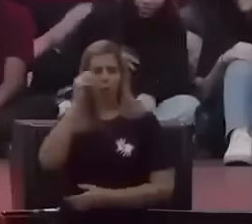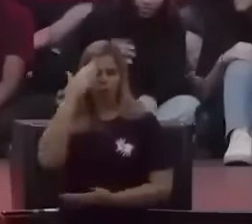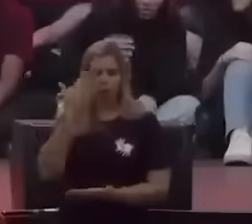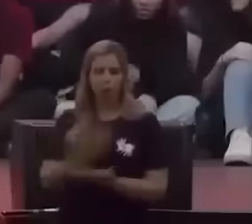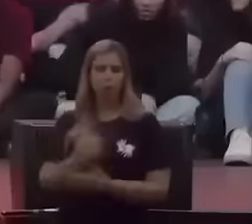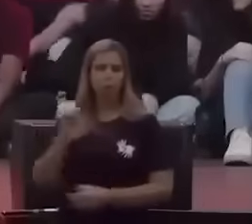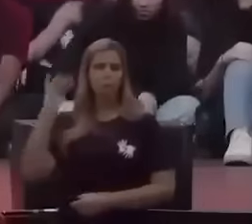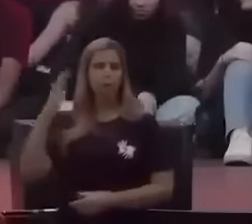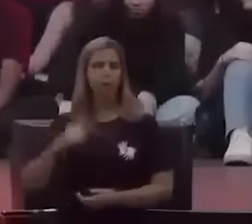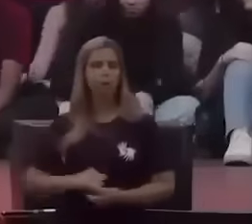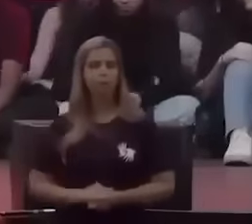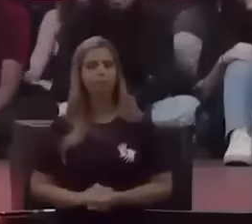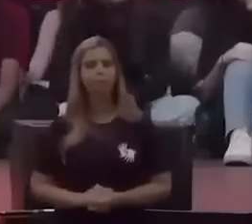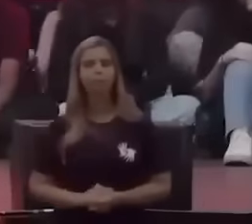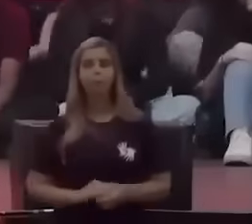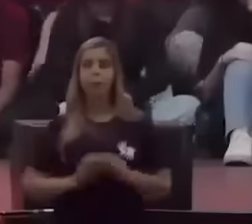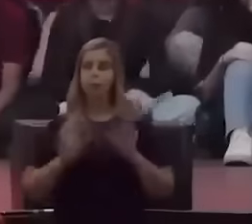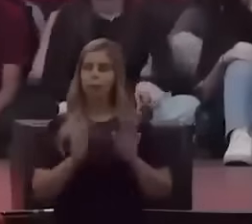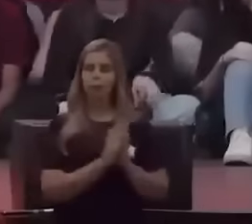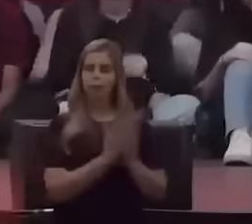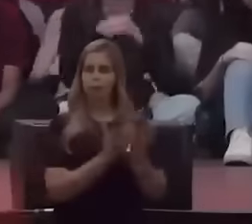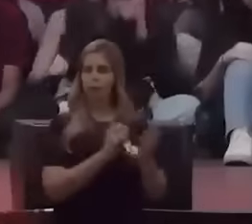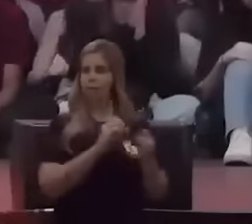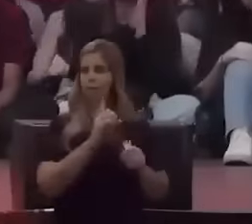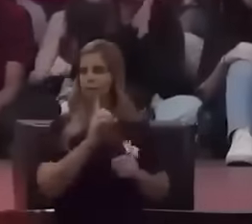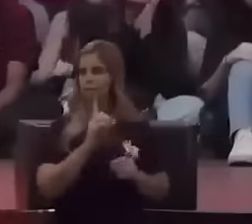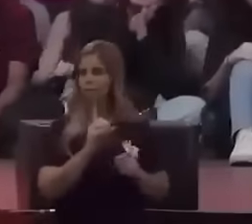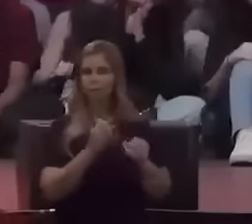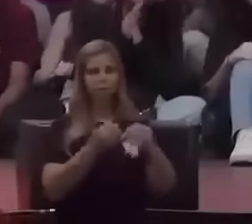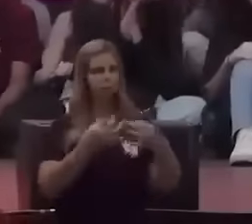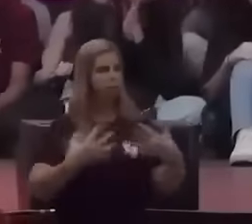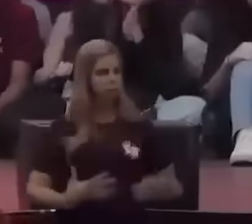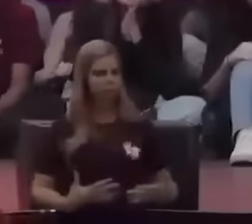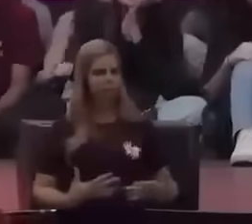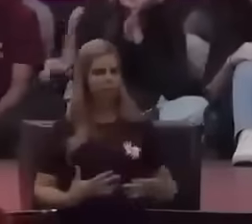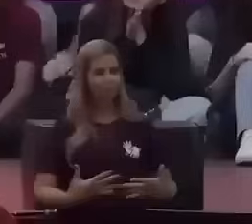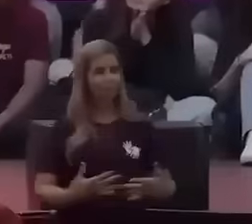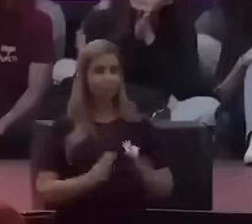A fé vem pelo ouvir, e ouvir a palavra de Deus.